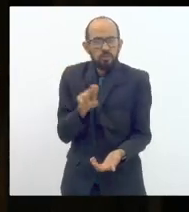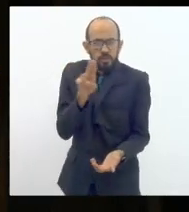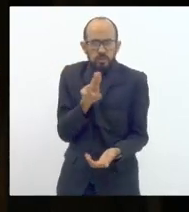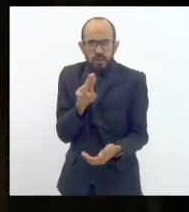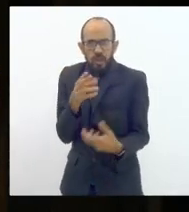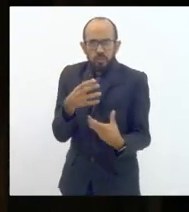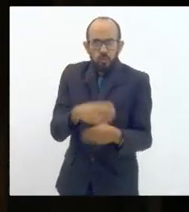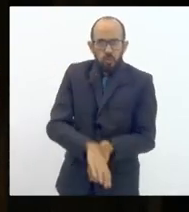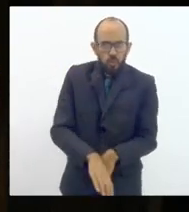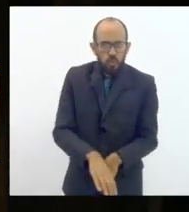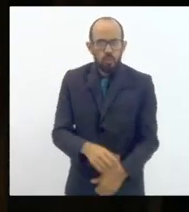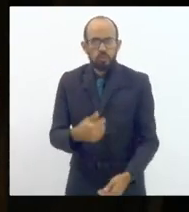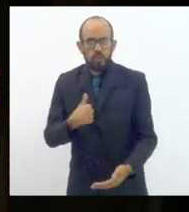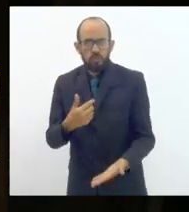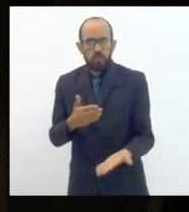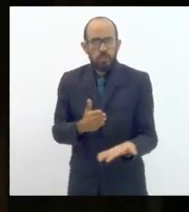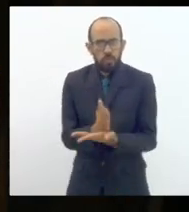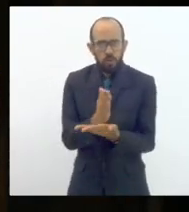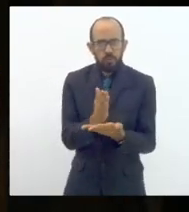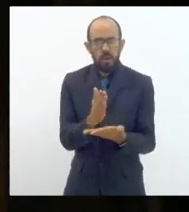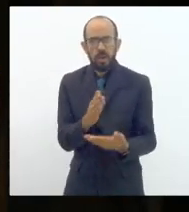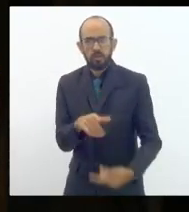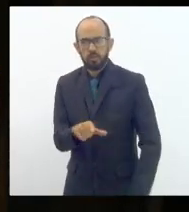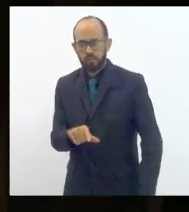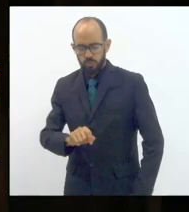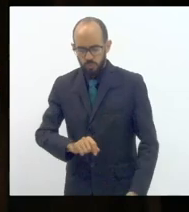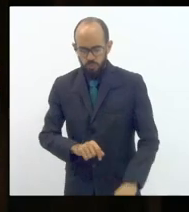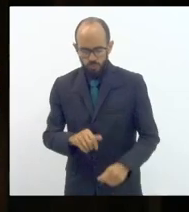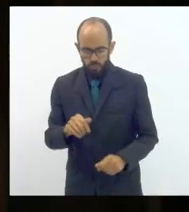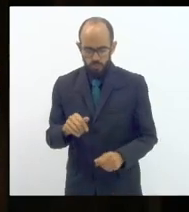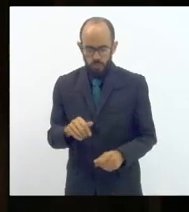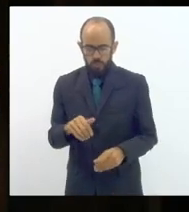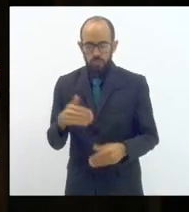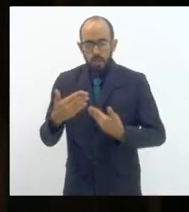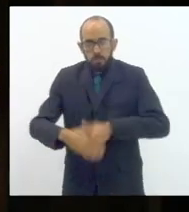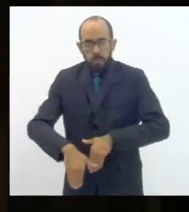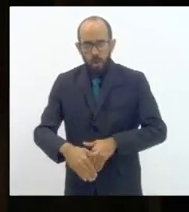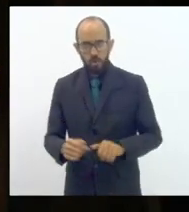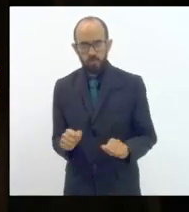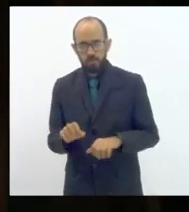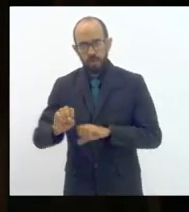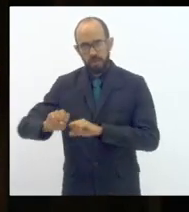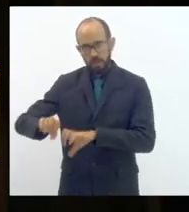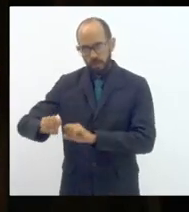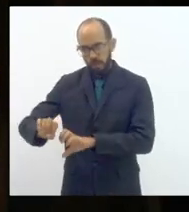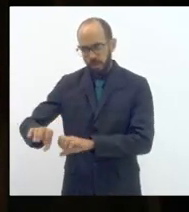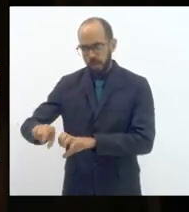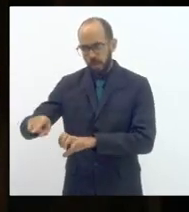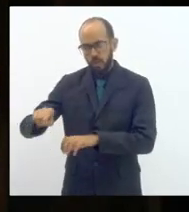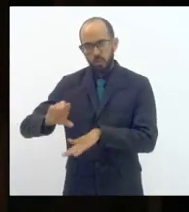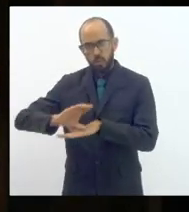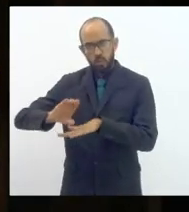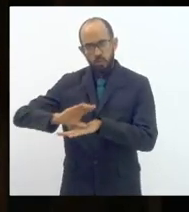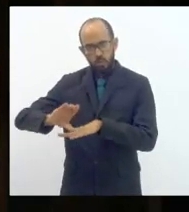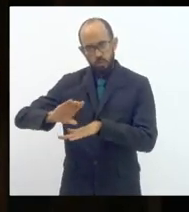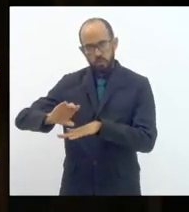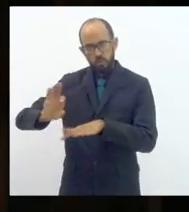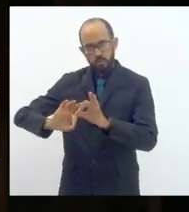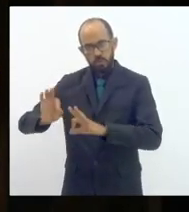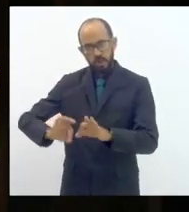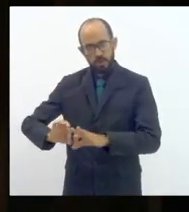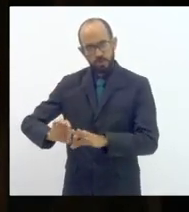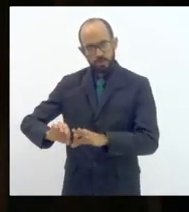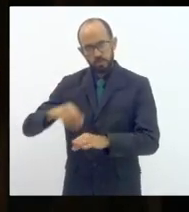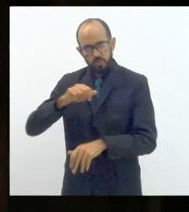concursos, eu fui aprovado num processo seletivo, que eu fiquei muito surpreso, para dar aula em um cursinho preparatório, que é de graça, os alunos não